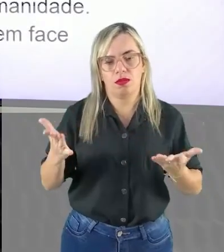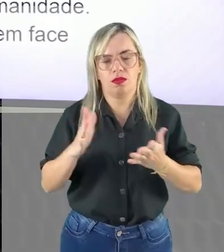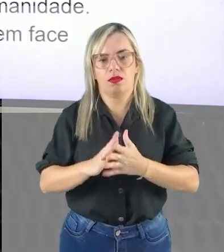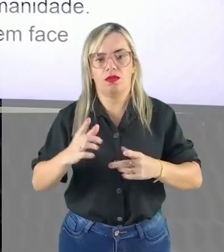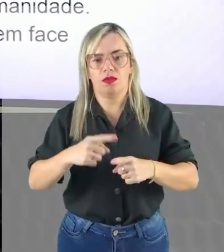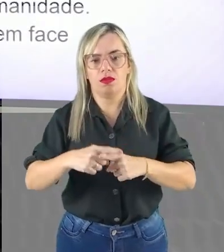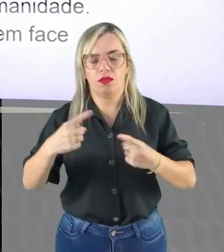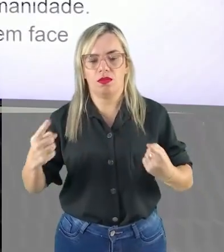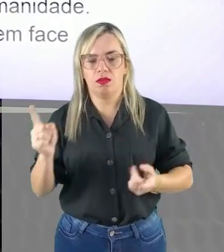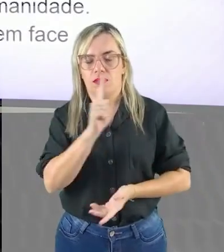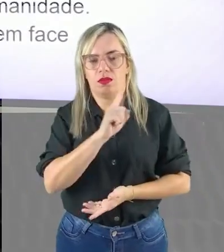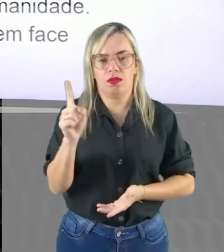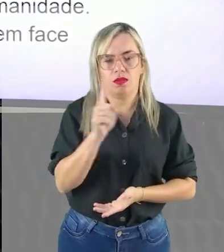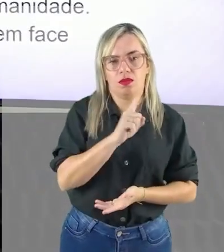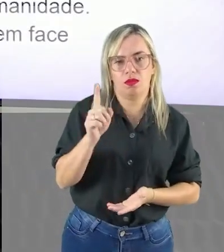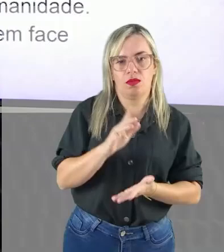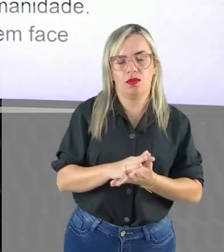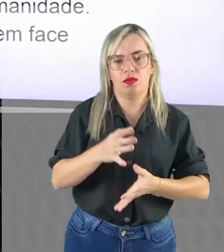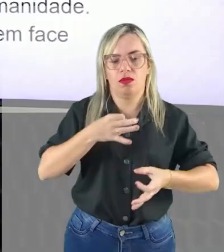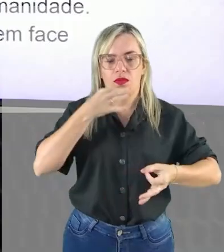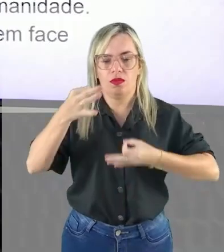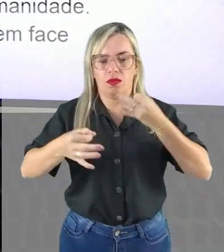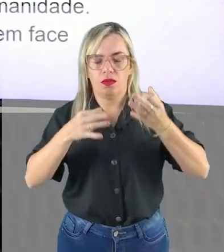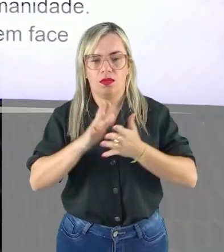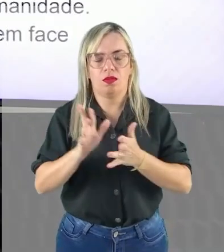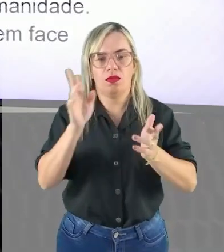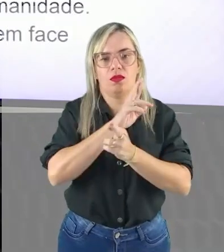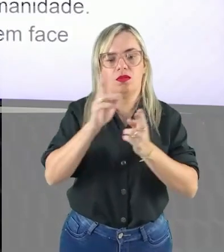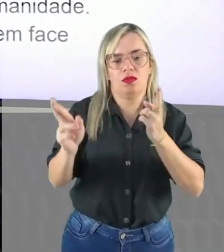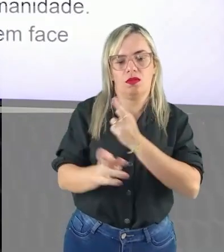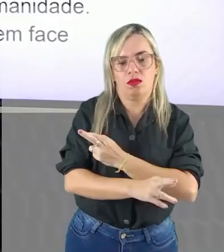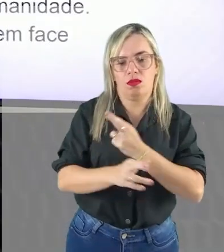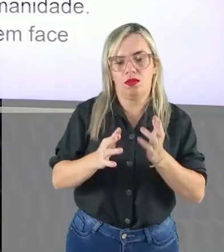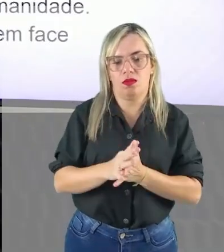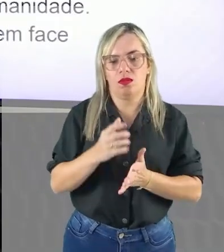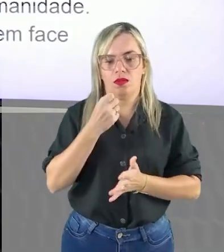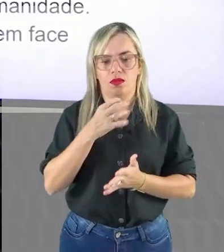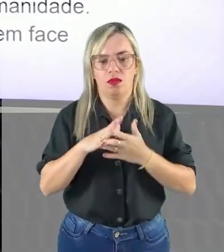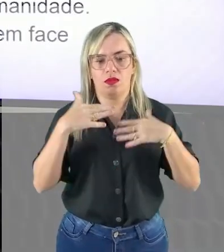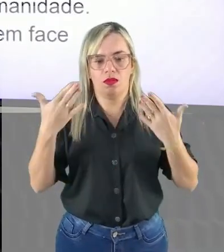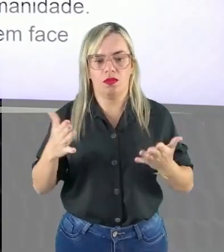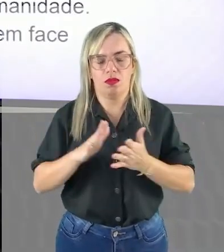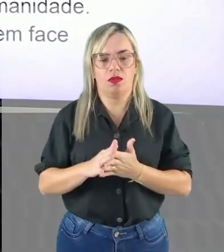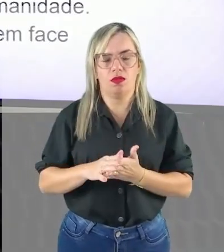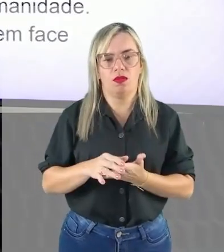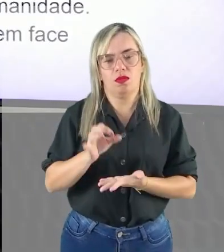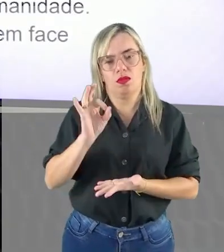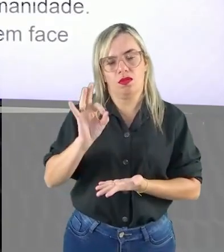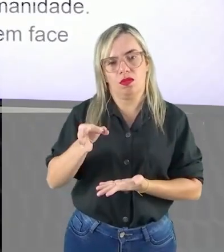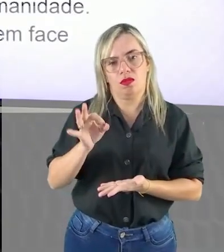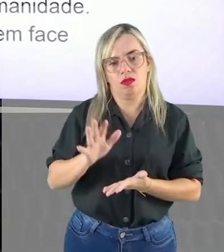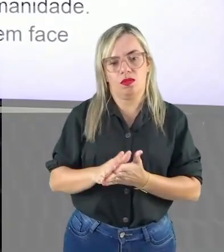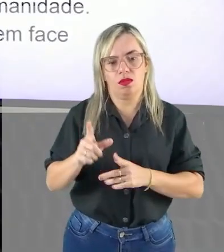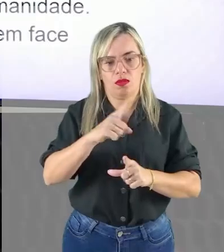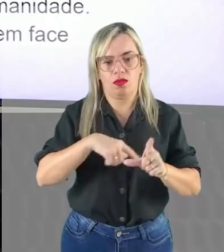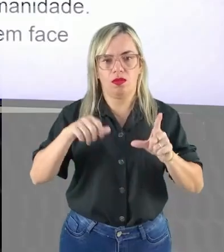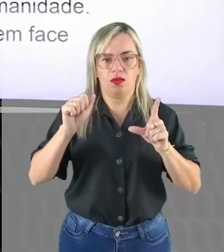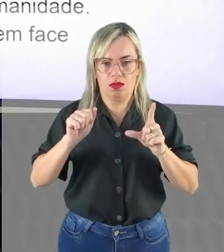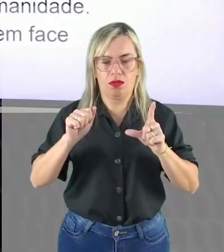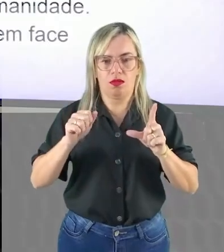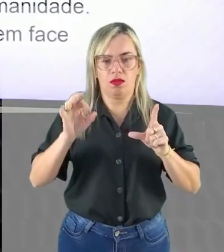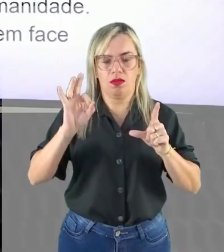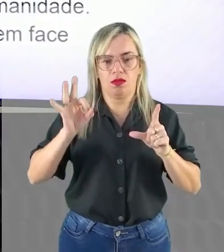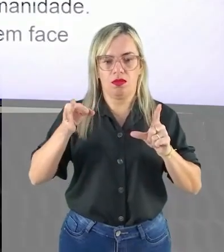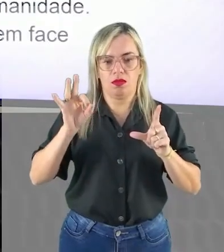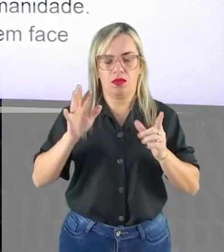mas não há essa crítica com relação ao efeito humorístico, tá? Portanto, a alternativa correta, letra A,